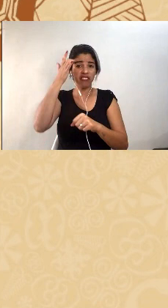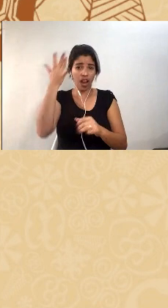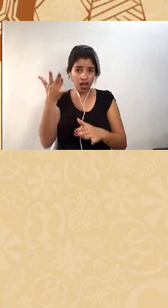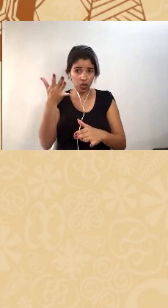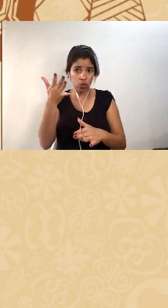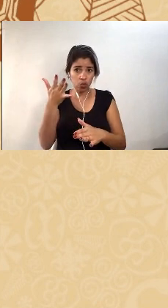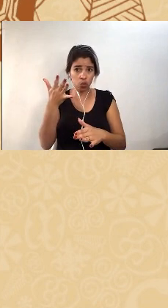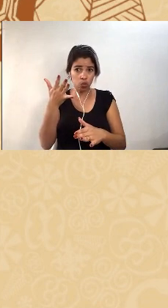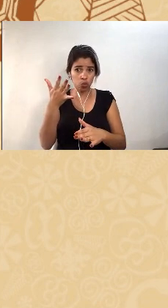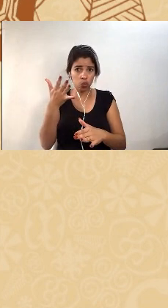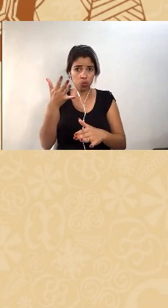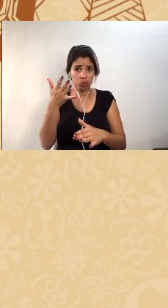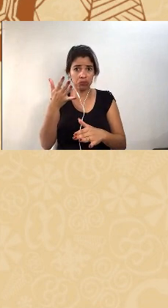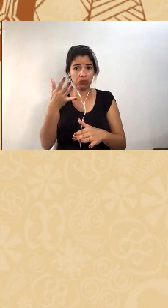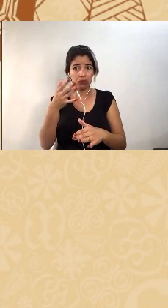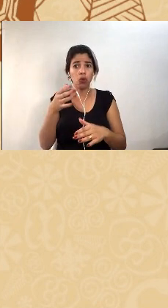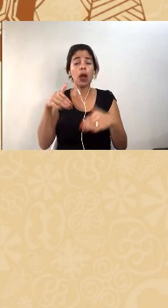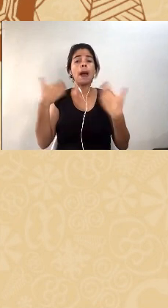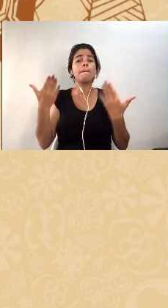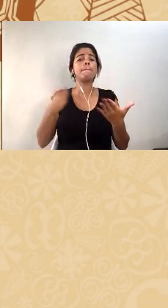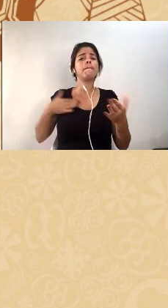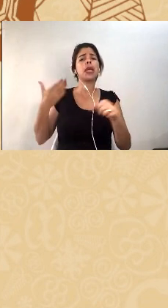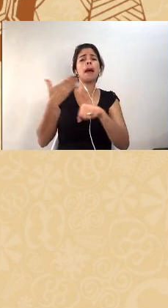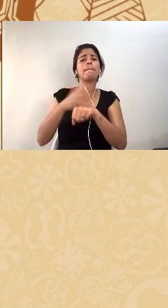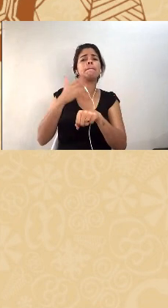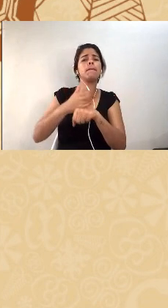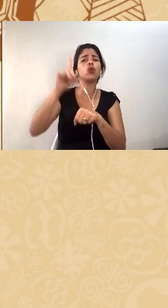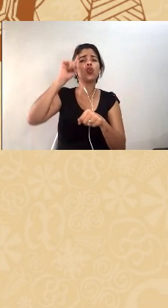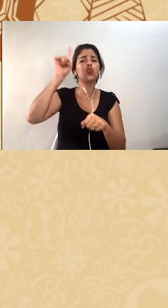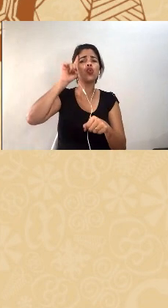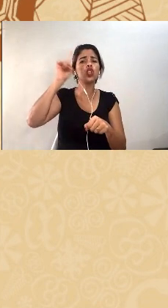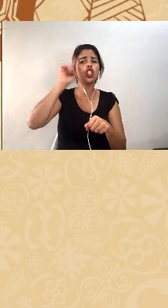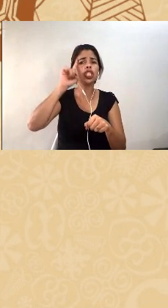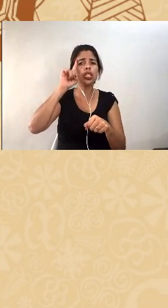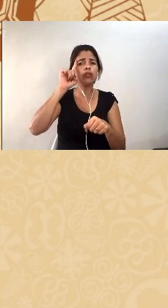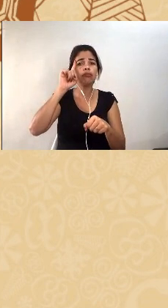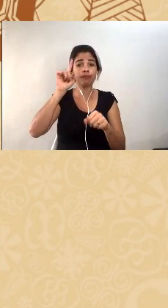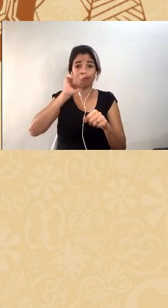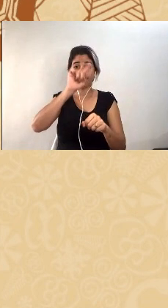Esse debate que a gente vai fazer mais adiante. Pronto, Mary.